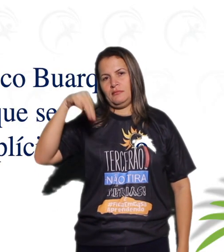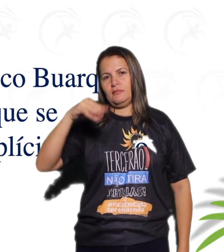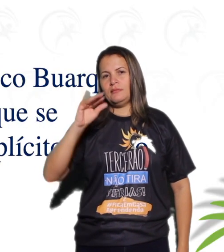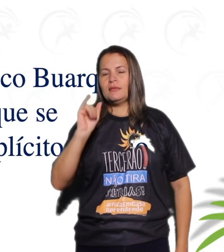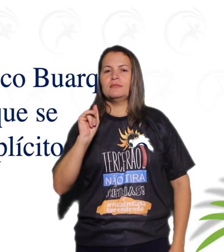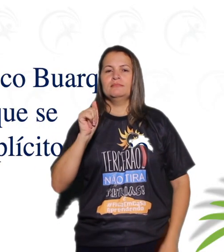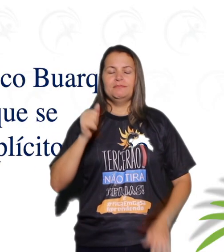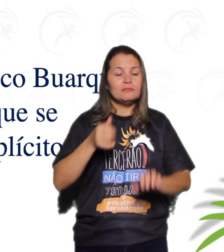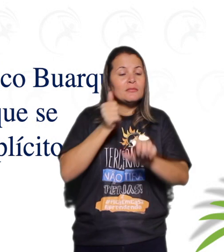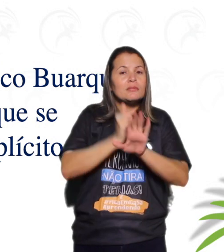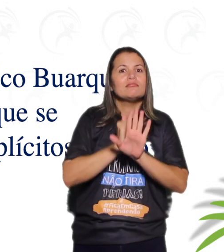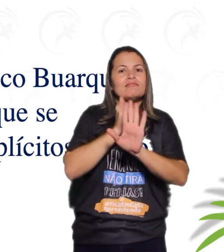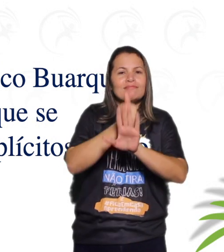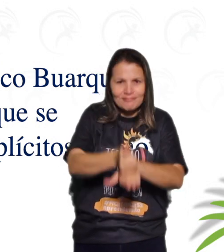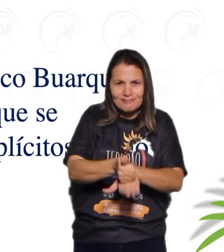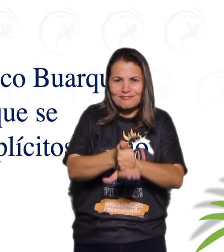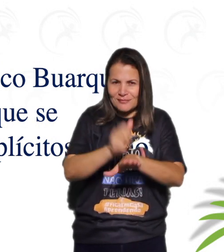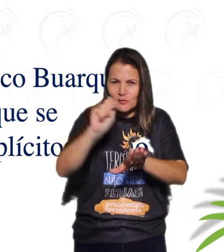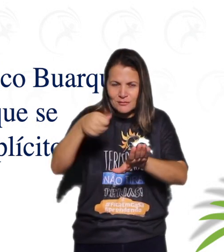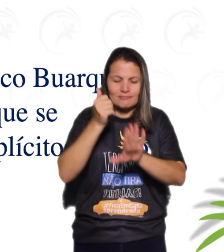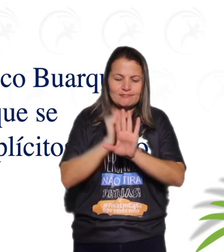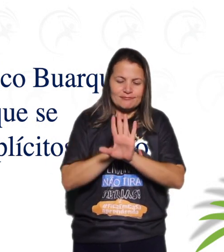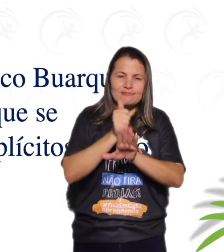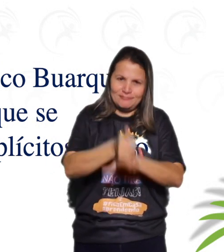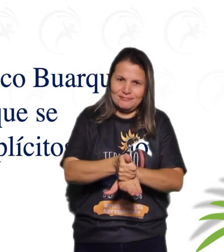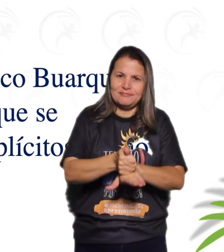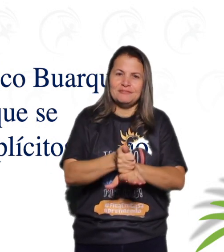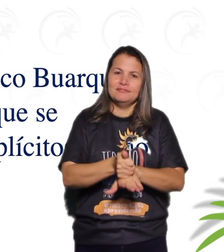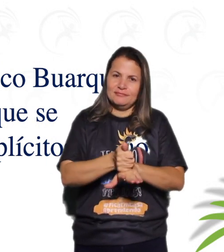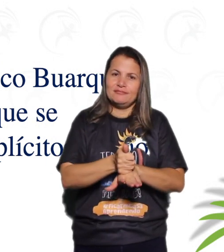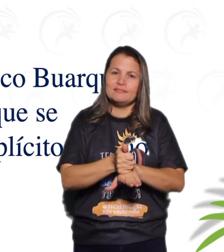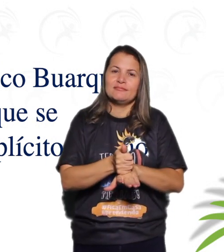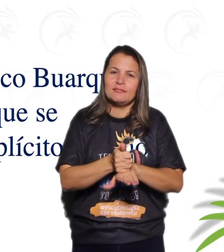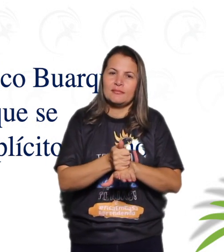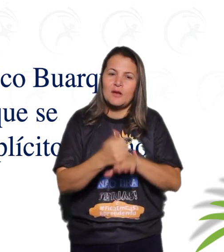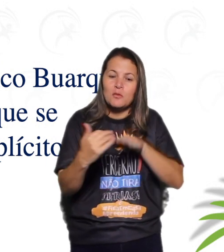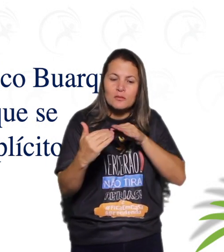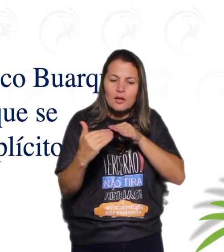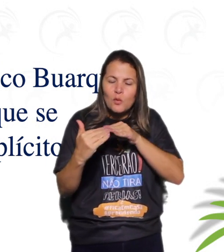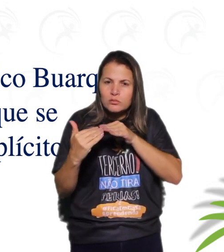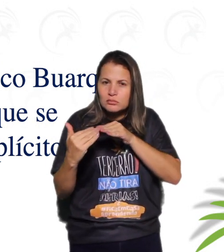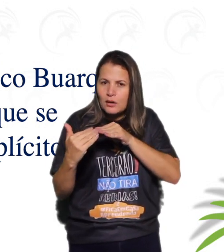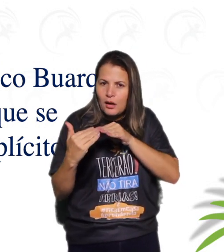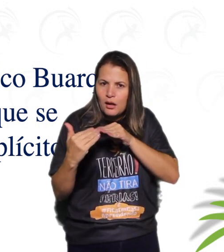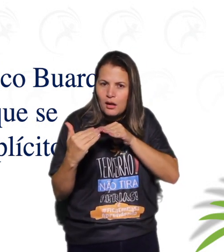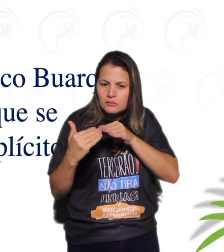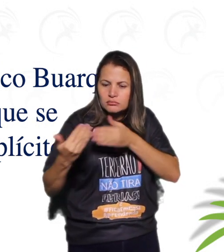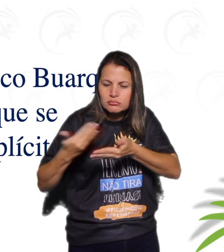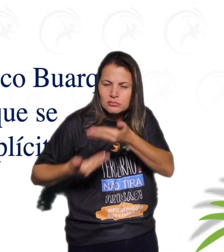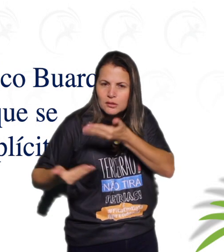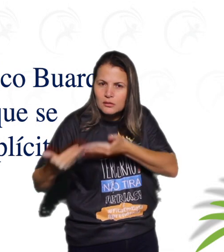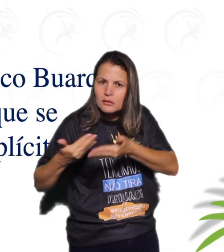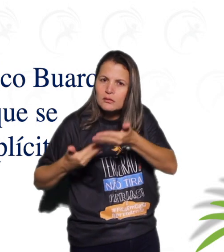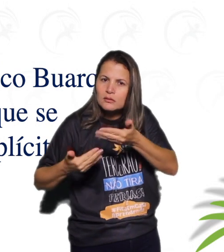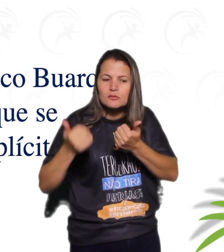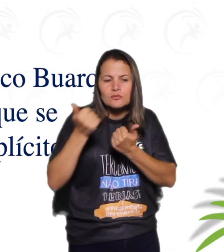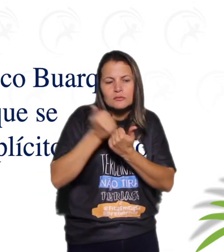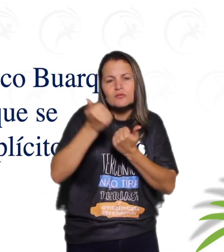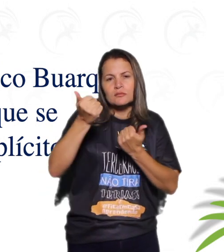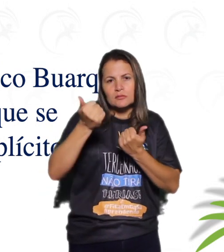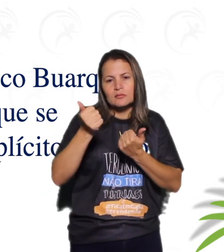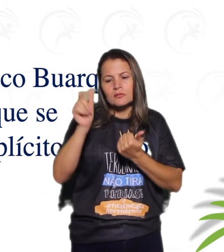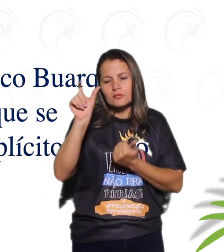Conceituando, né, o uso de uma palavra no lugar da outra para designar algo que mantém uma relação de proximidade com